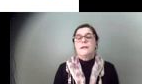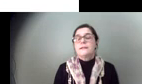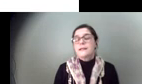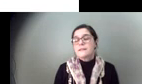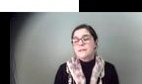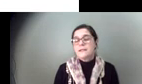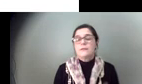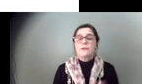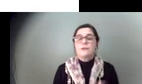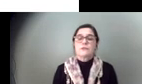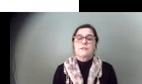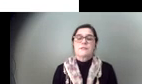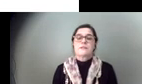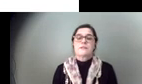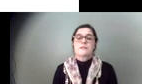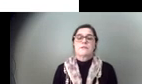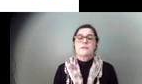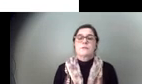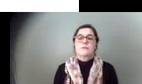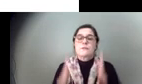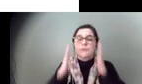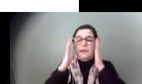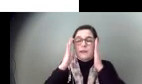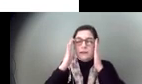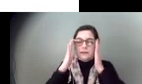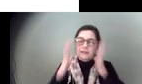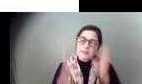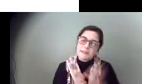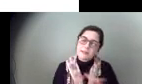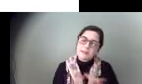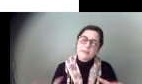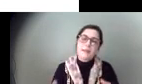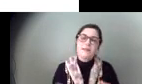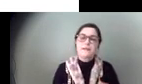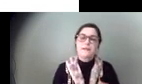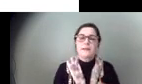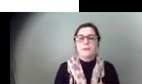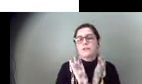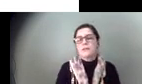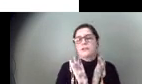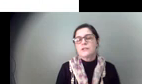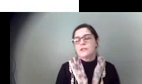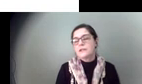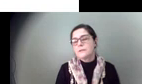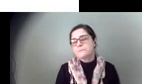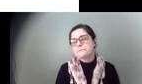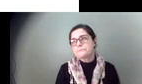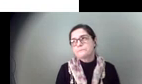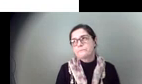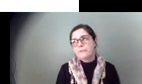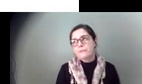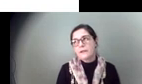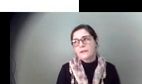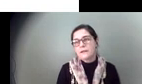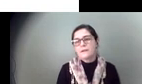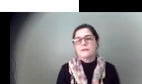Então, dessa maneira, o que nós estamos fazendo? Estamos estabelecendo essa meta, né? Praticamente que